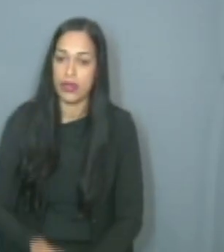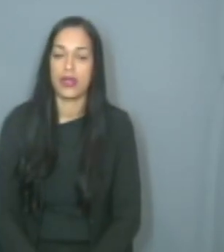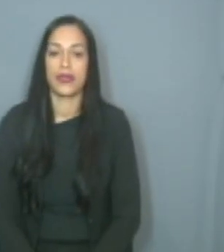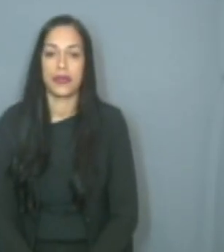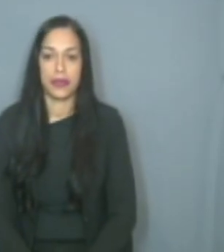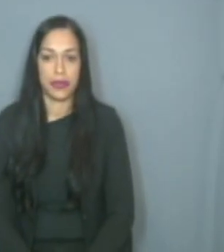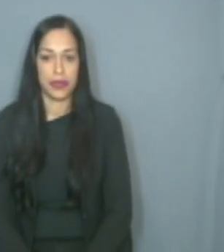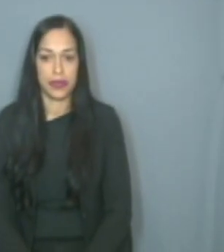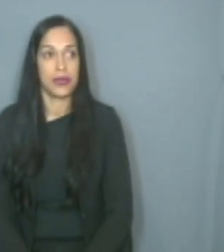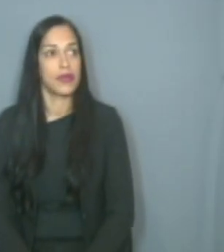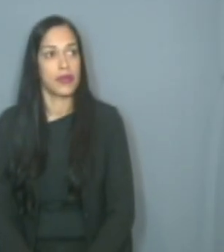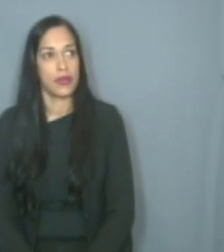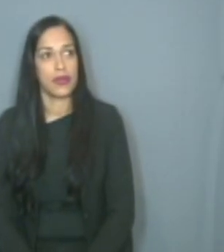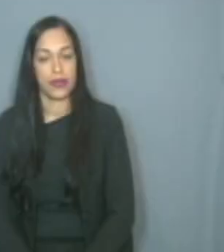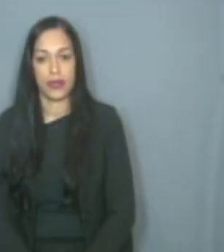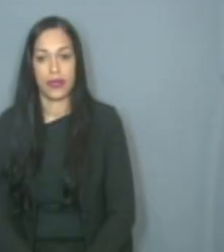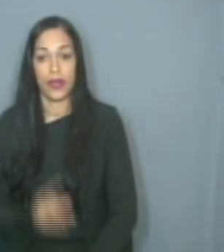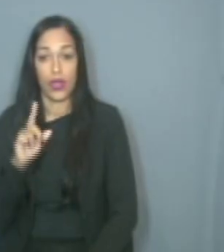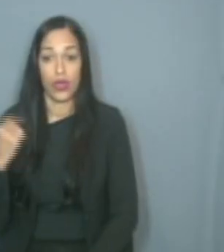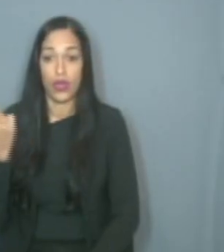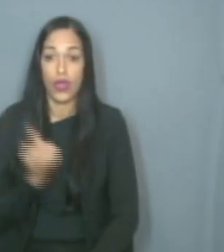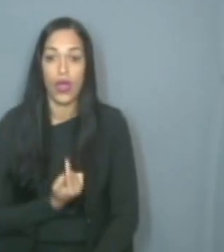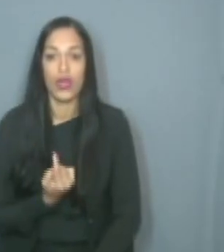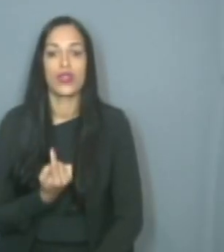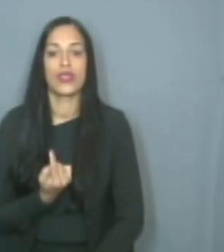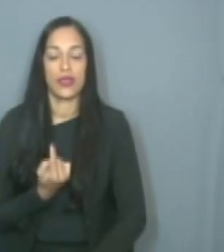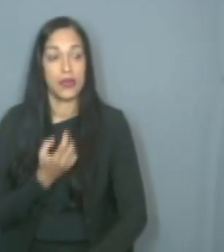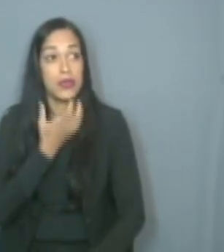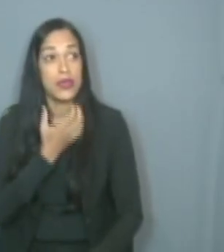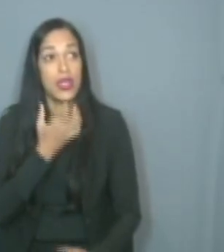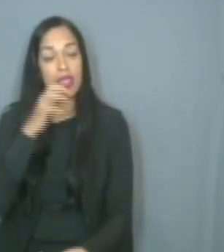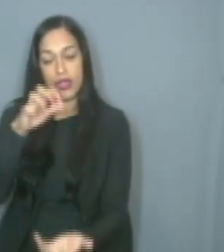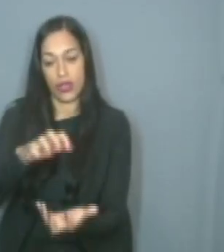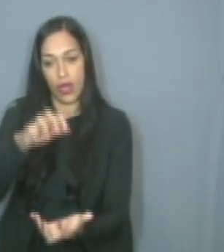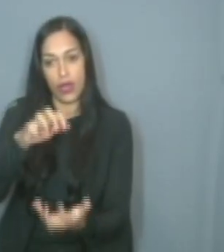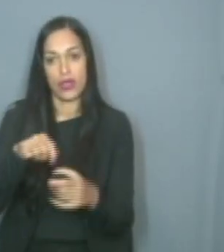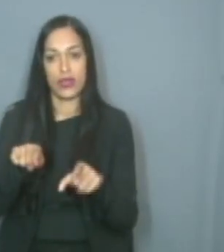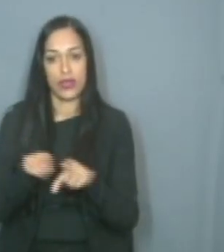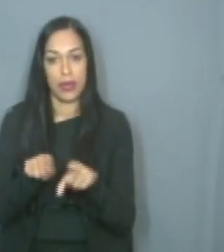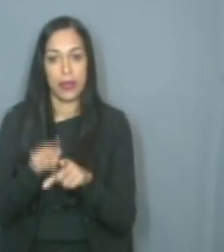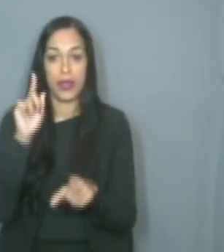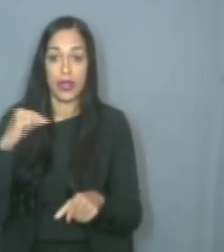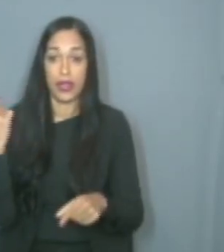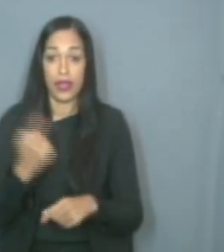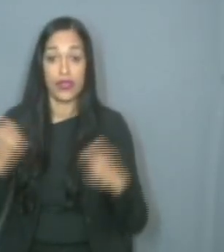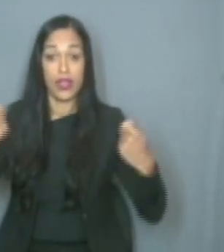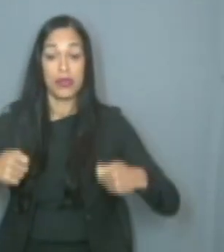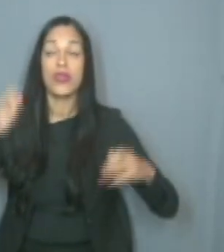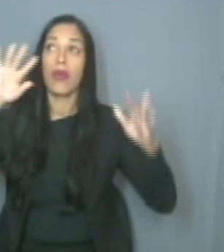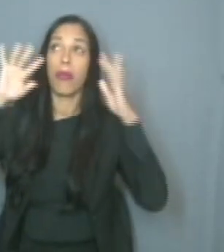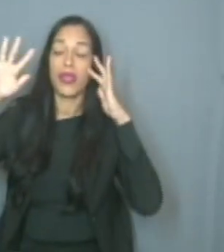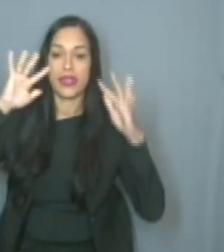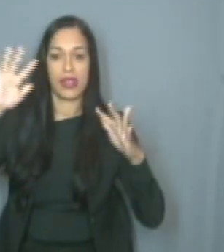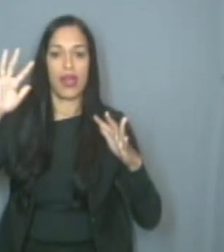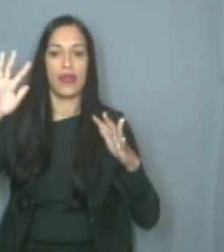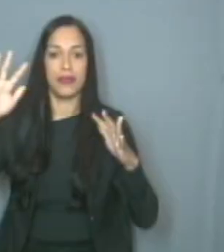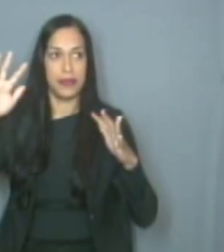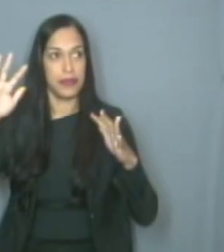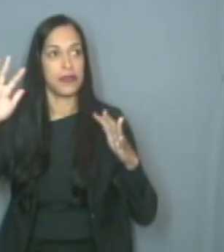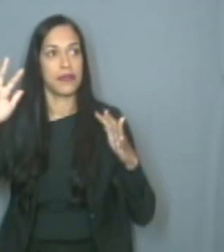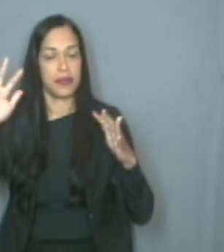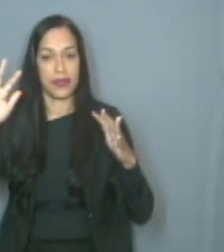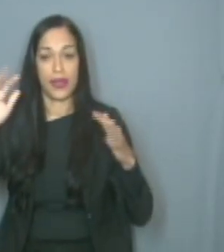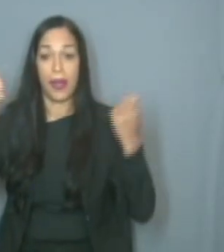um dia, nós todos vamos ser idosos e idosas, e a gente precisa pensar na terceira geração. A gente